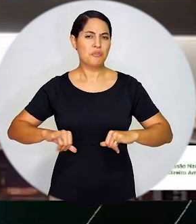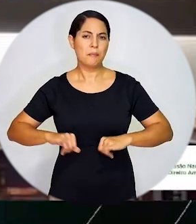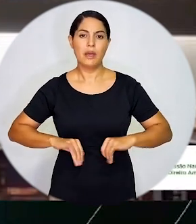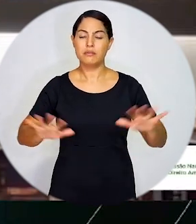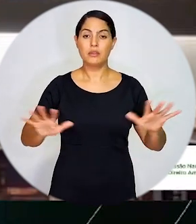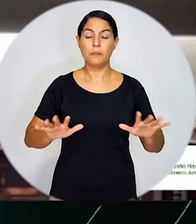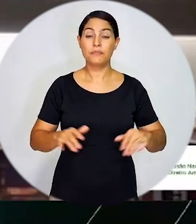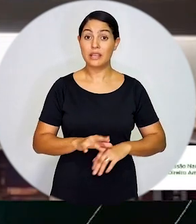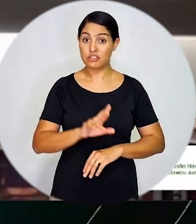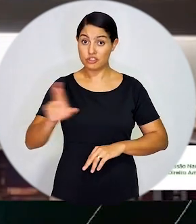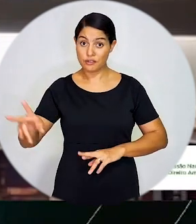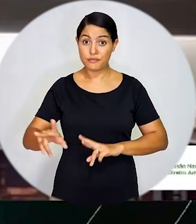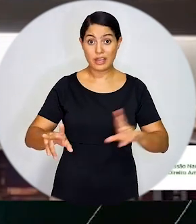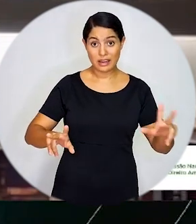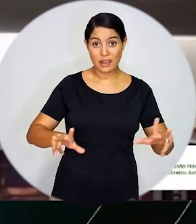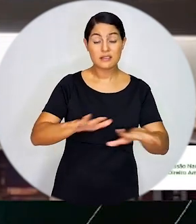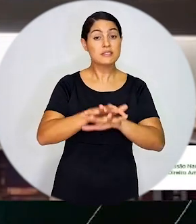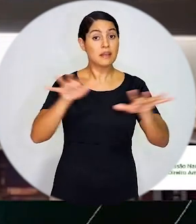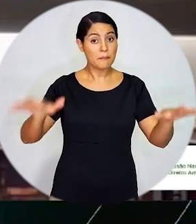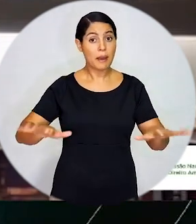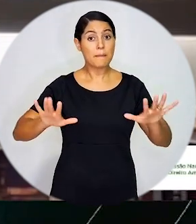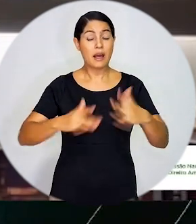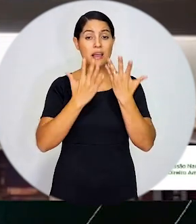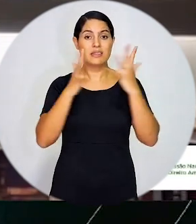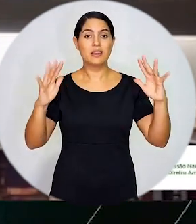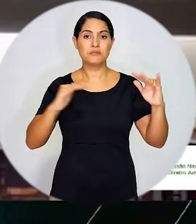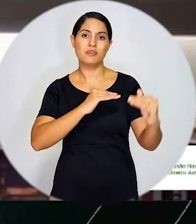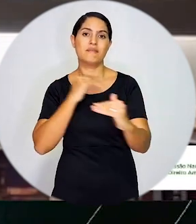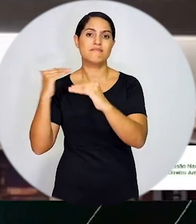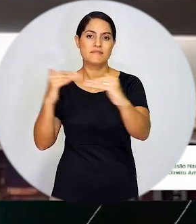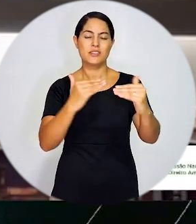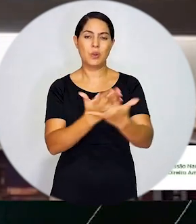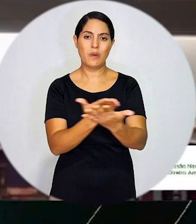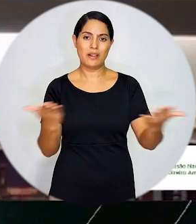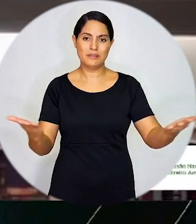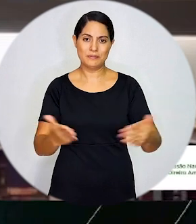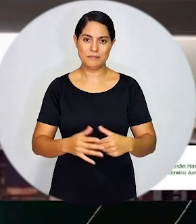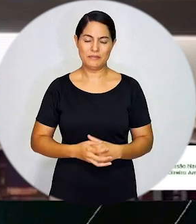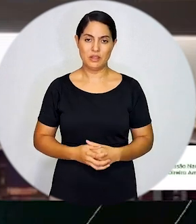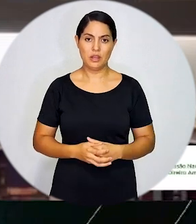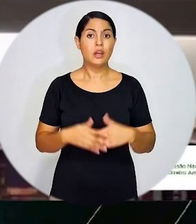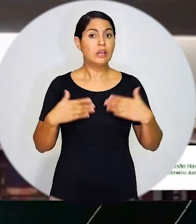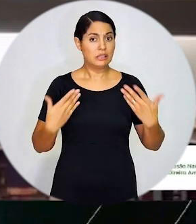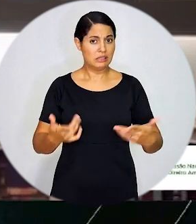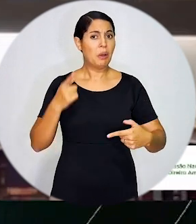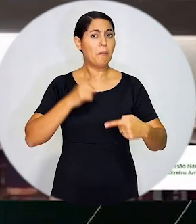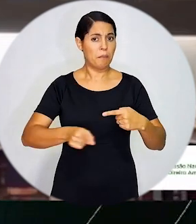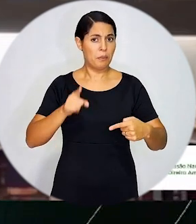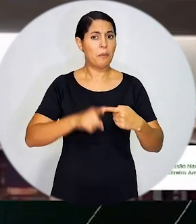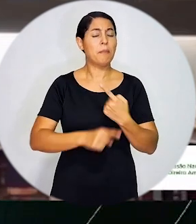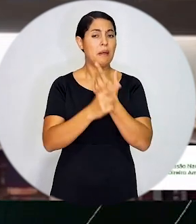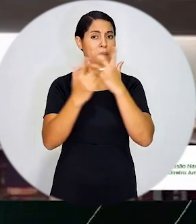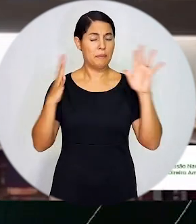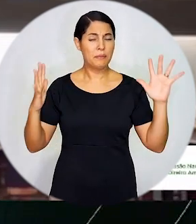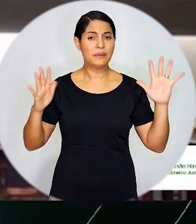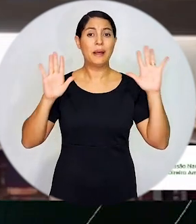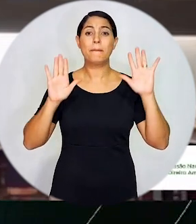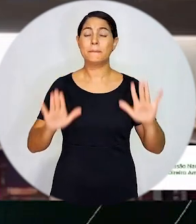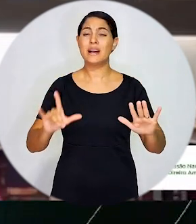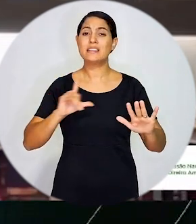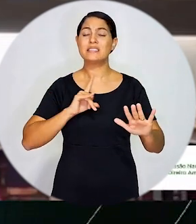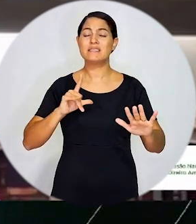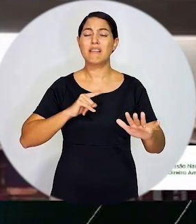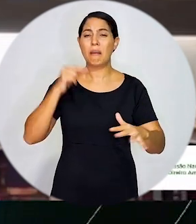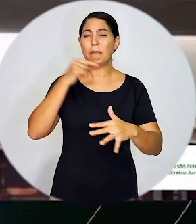as diferenças nos separam, mas a natureza nos iguala. Dentre os maiores problemas ambientais, nós